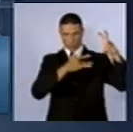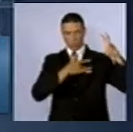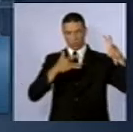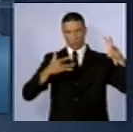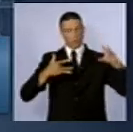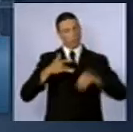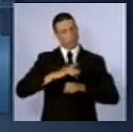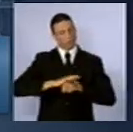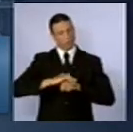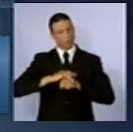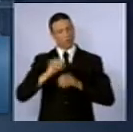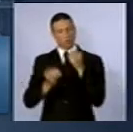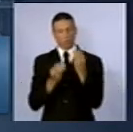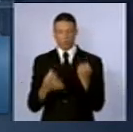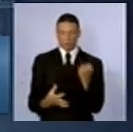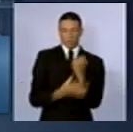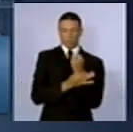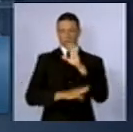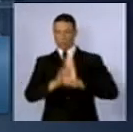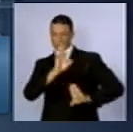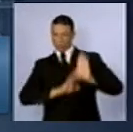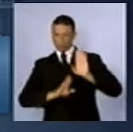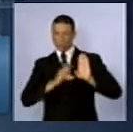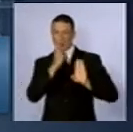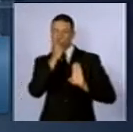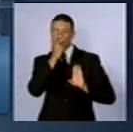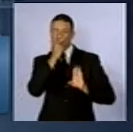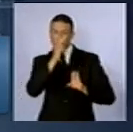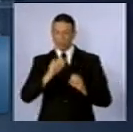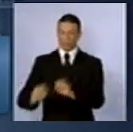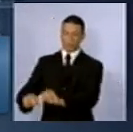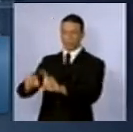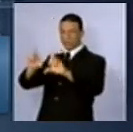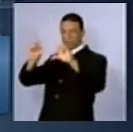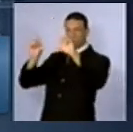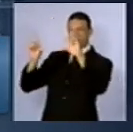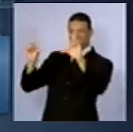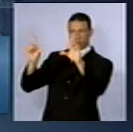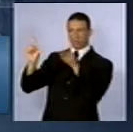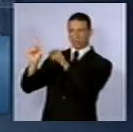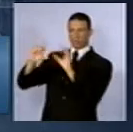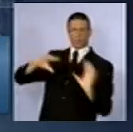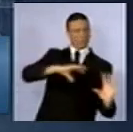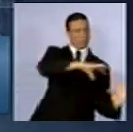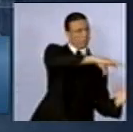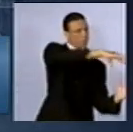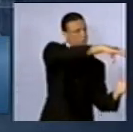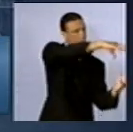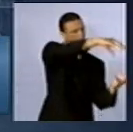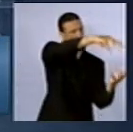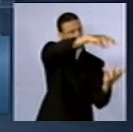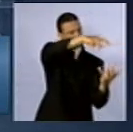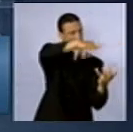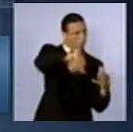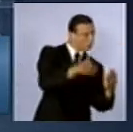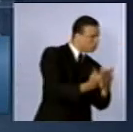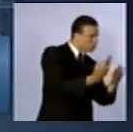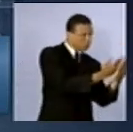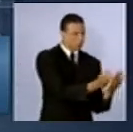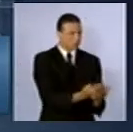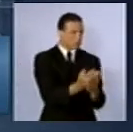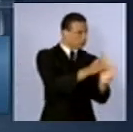estudos caso controle virtualmente todos os estudos que foram realizados no mundo para buscar estudar a